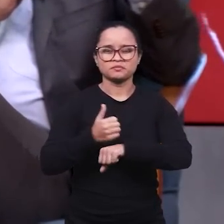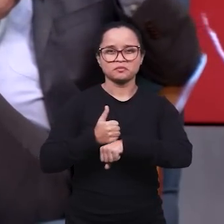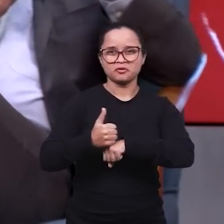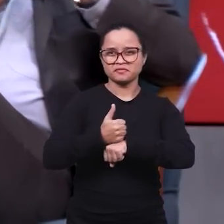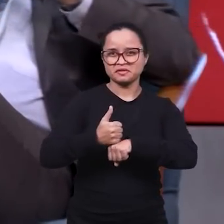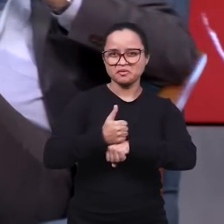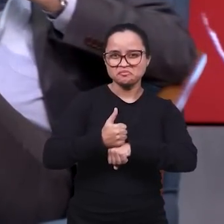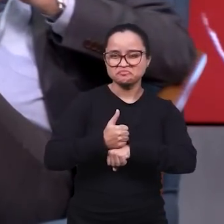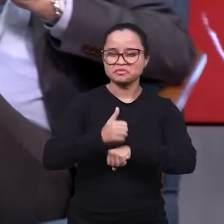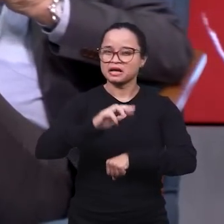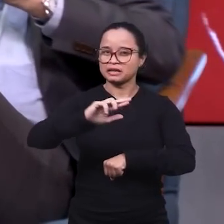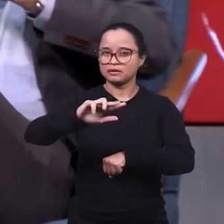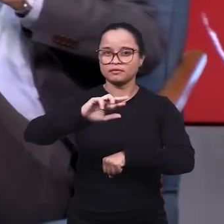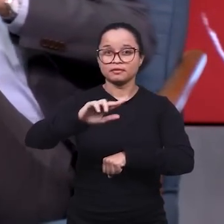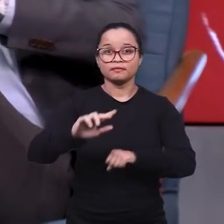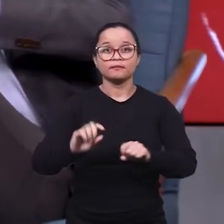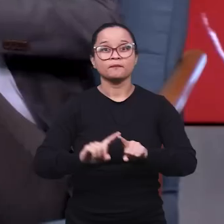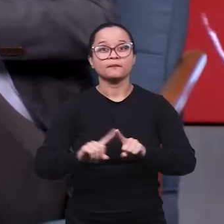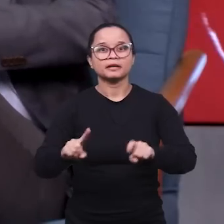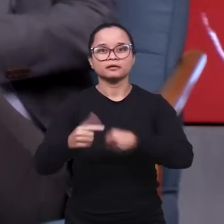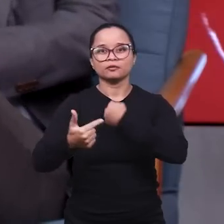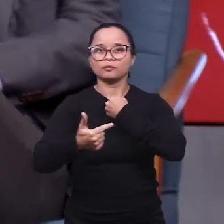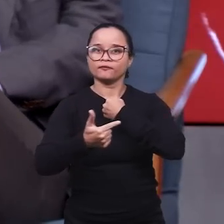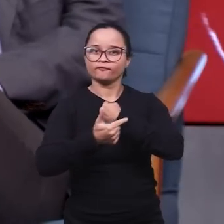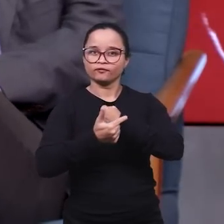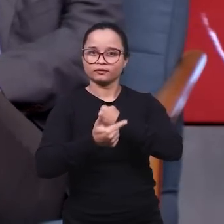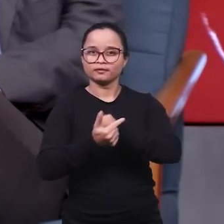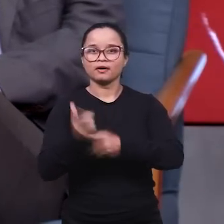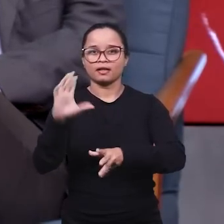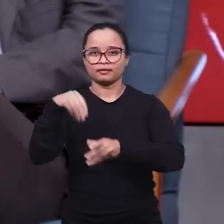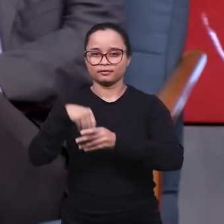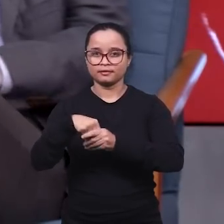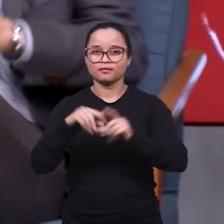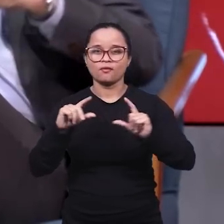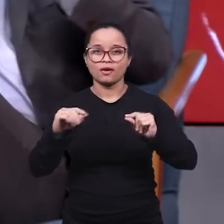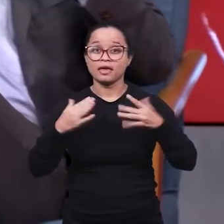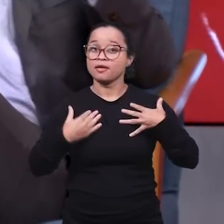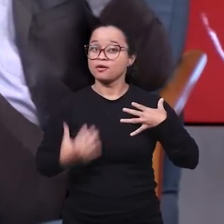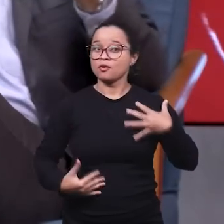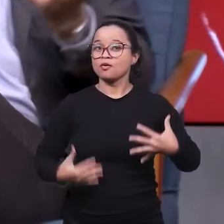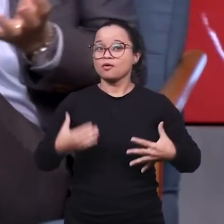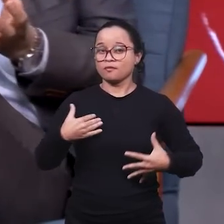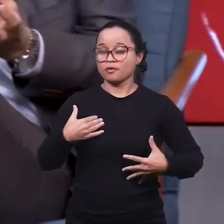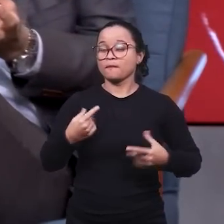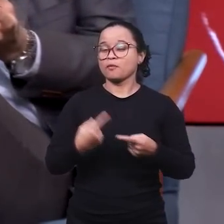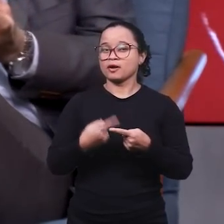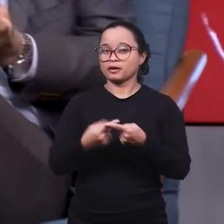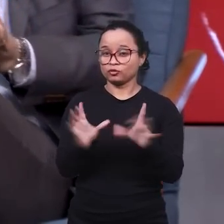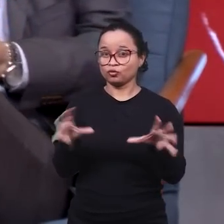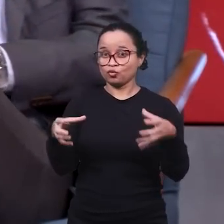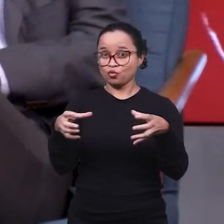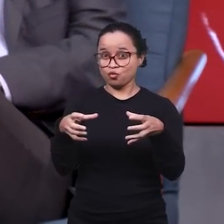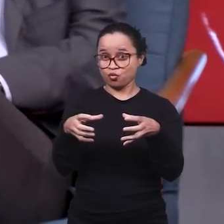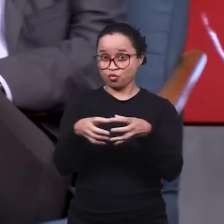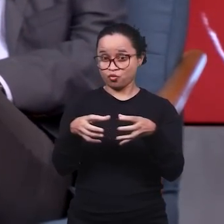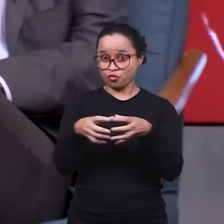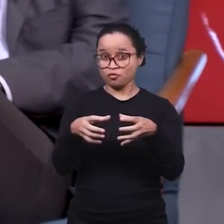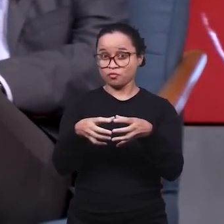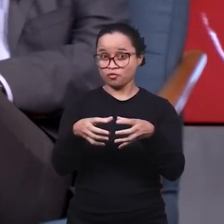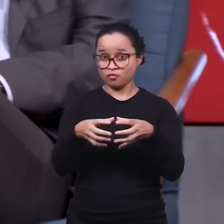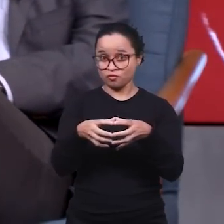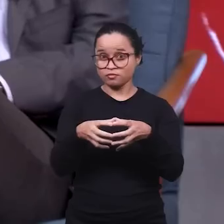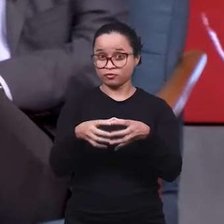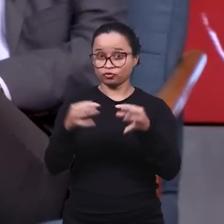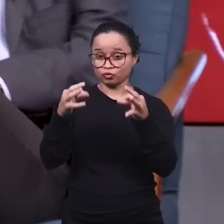profissão. Ele é uma função no corpo. Porque o conjunto disso forma o corpo